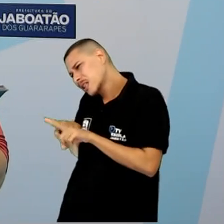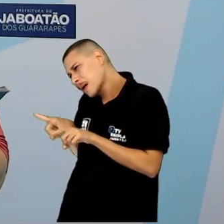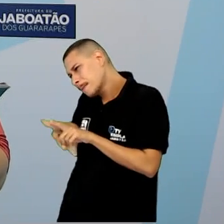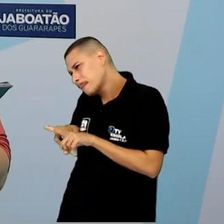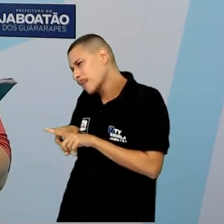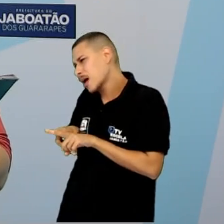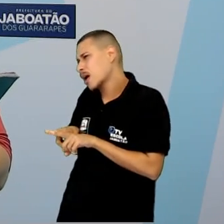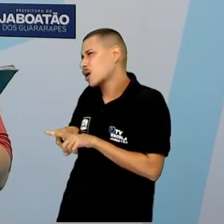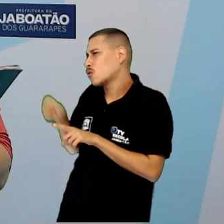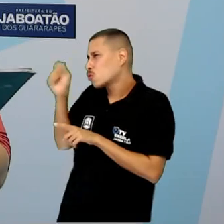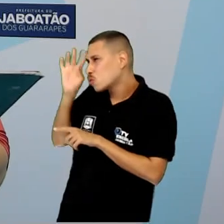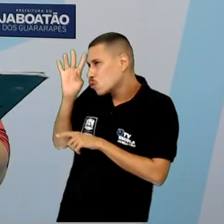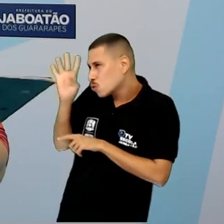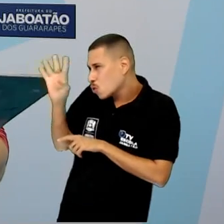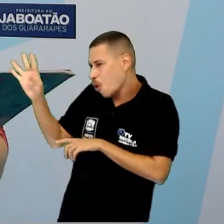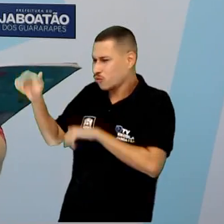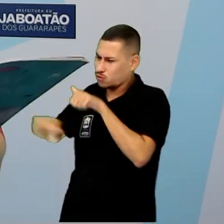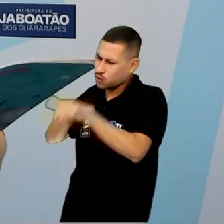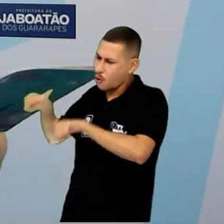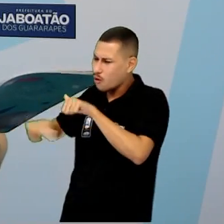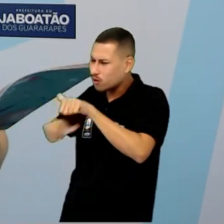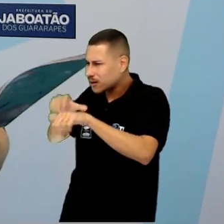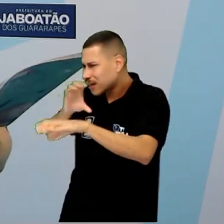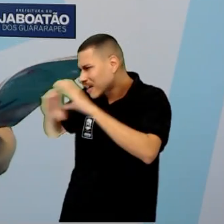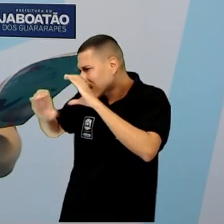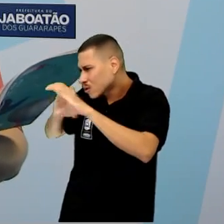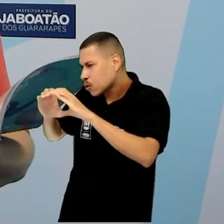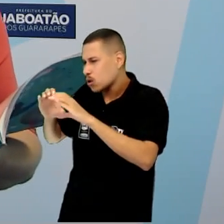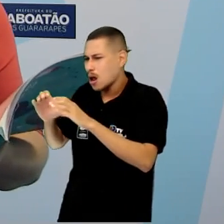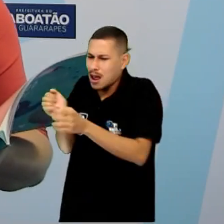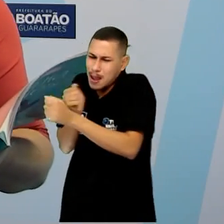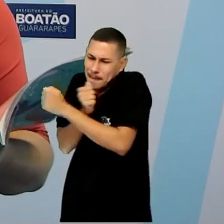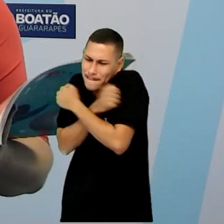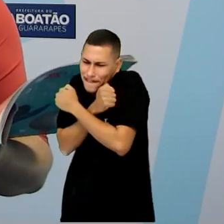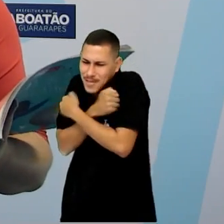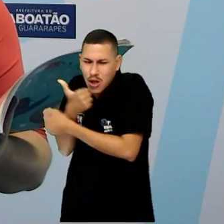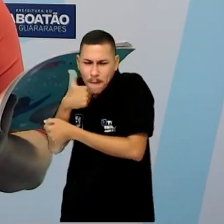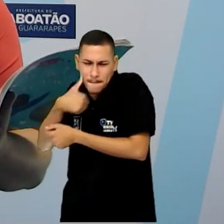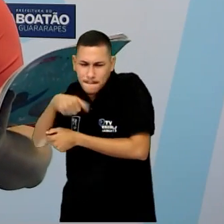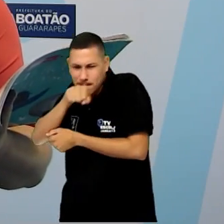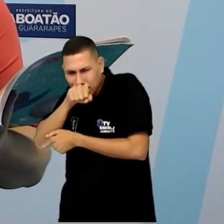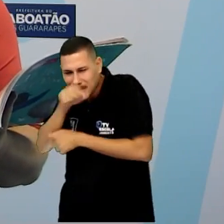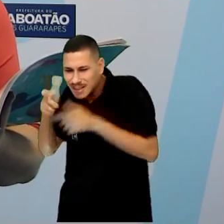o sonho de ser cantora. Ela